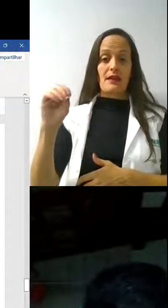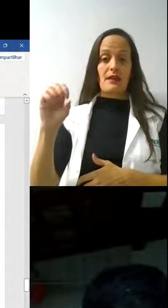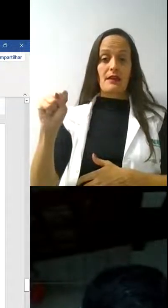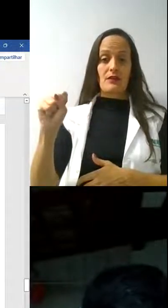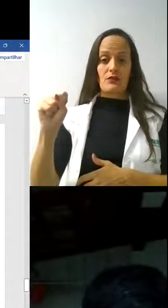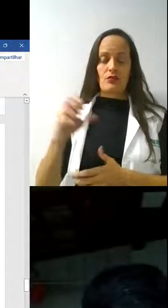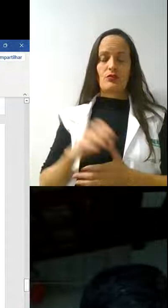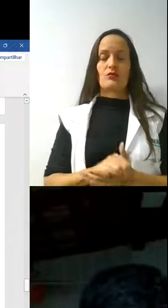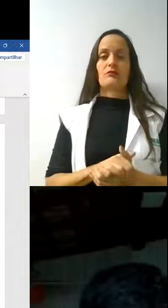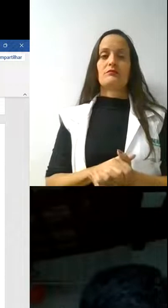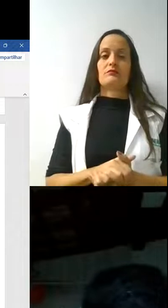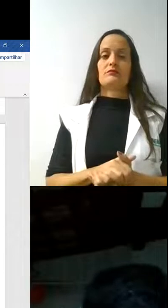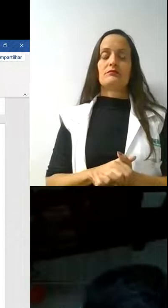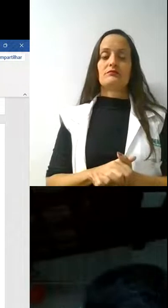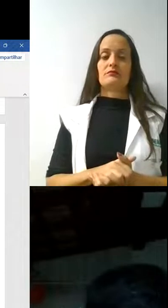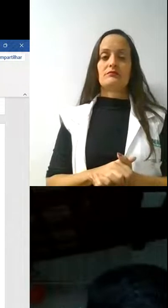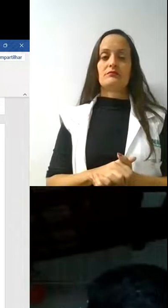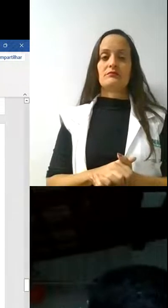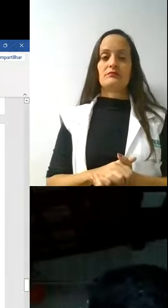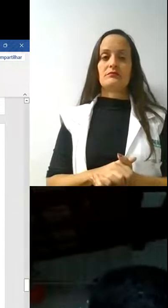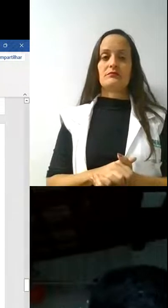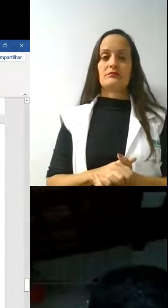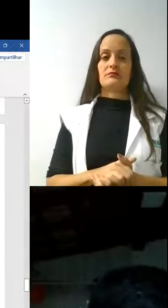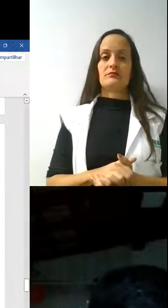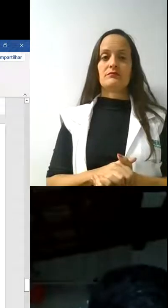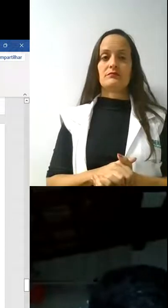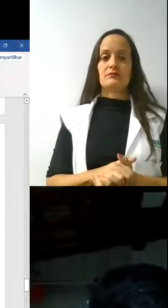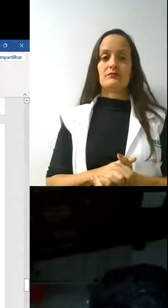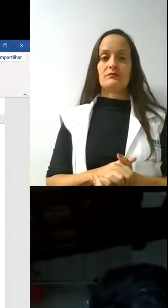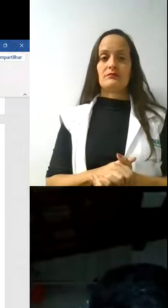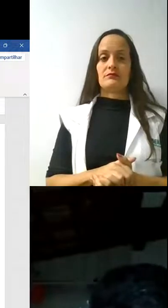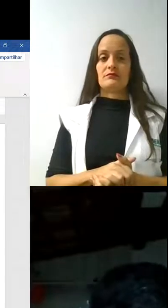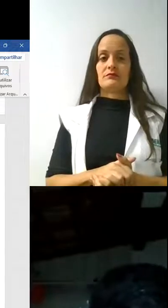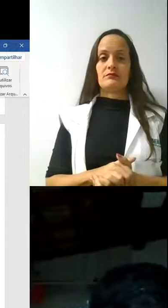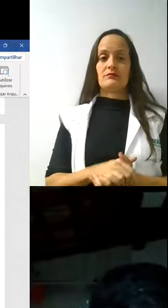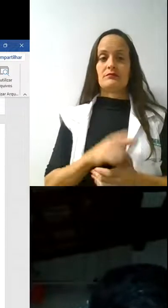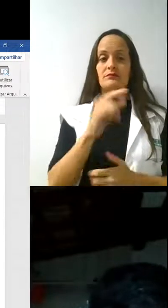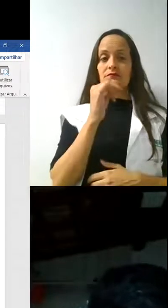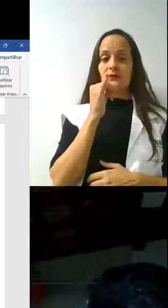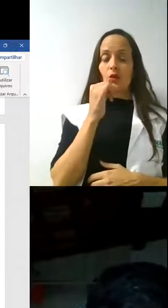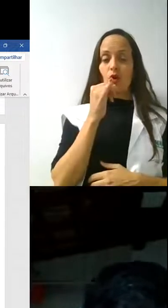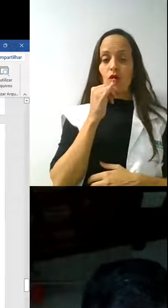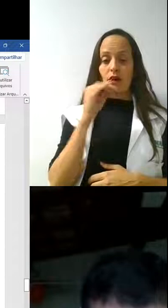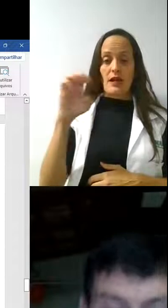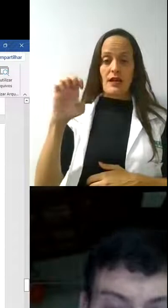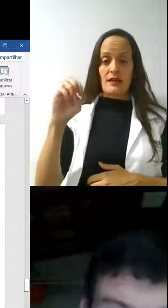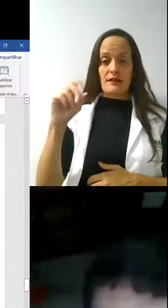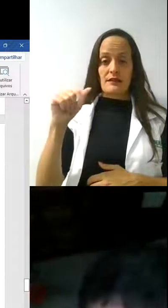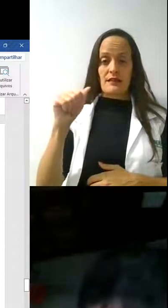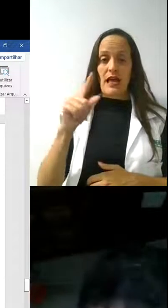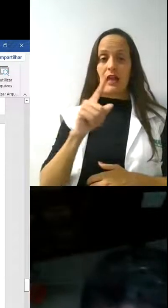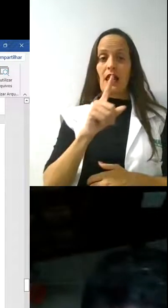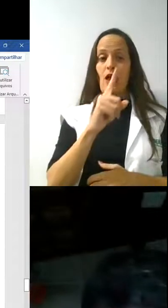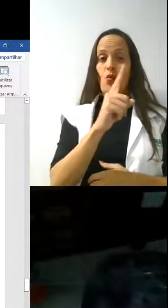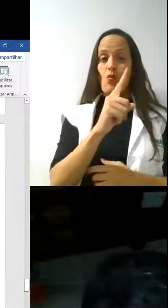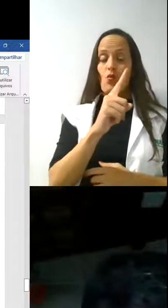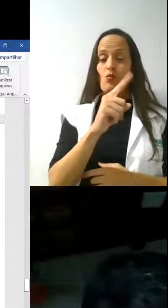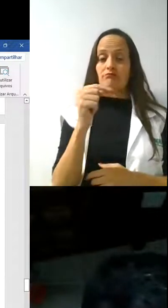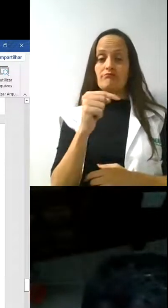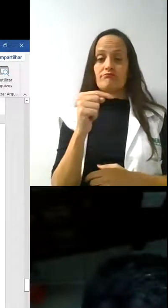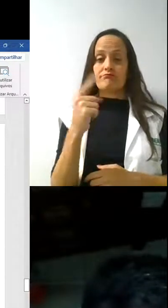metros, geralmente fica na escala de 1 para 1, que é a escala real, né? Então, se vocês forem lá no conteúdo e verem sobre escala